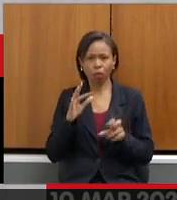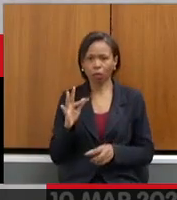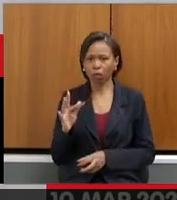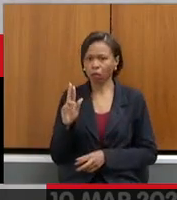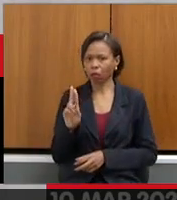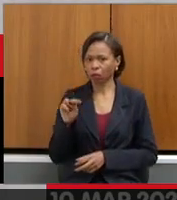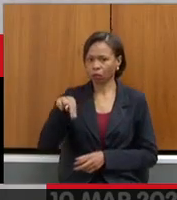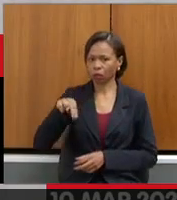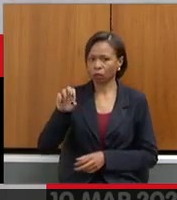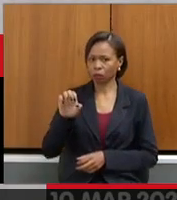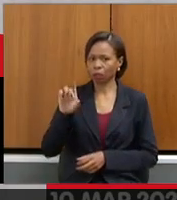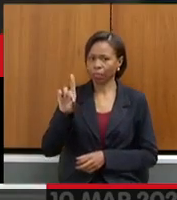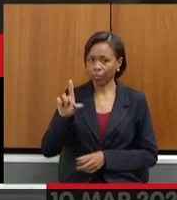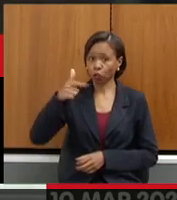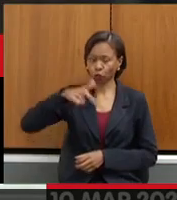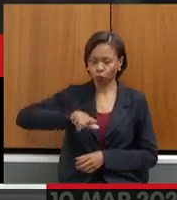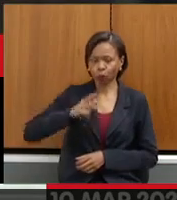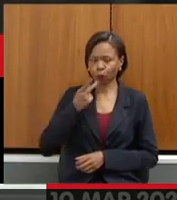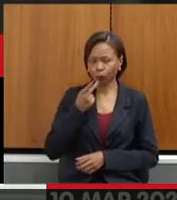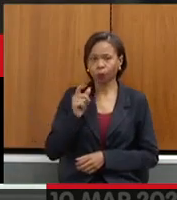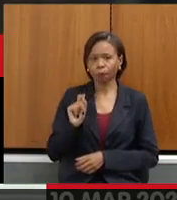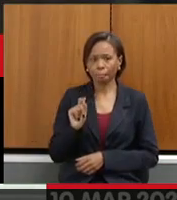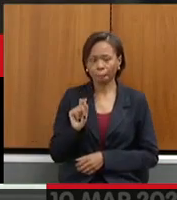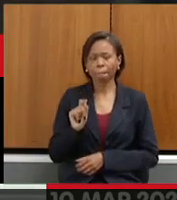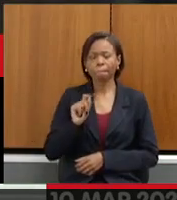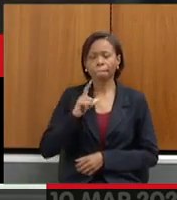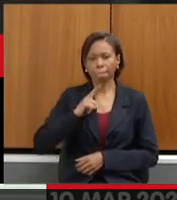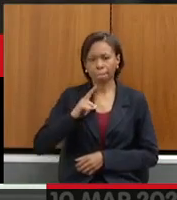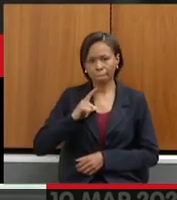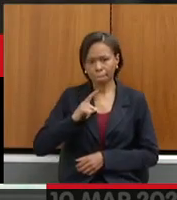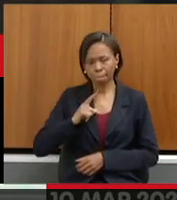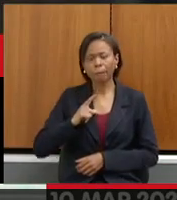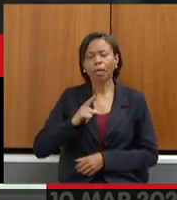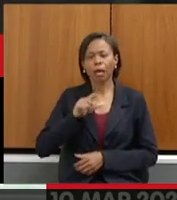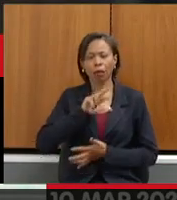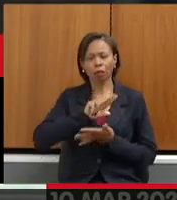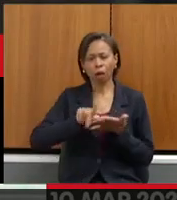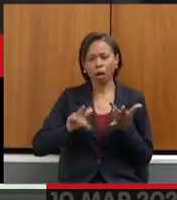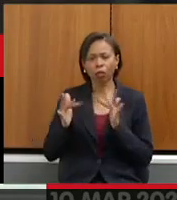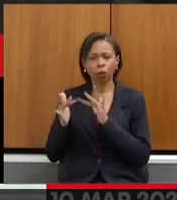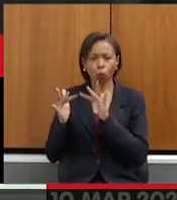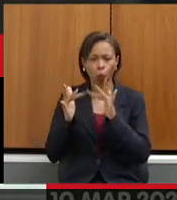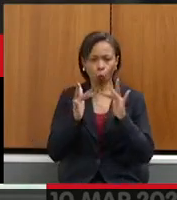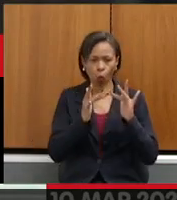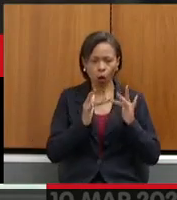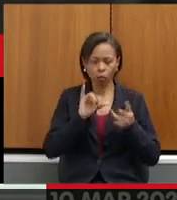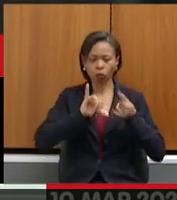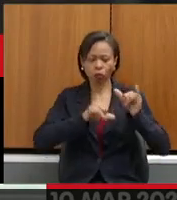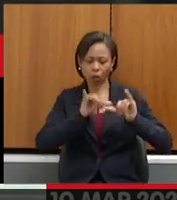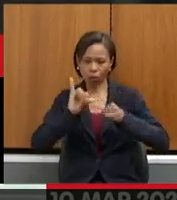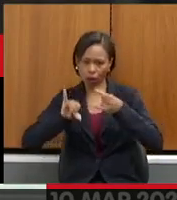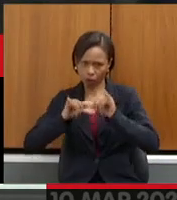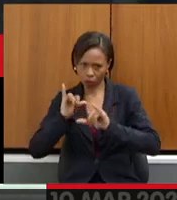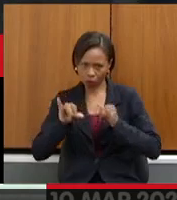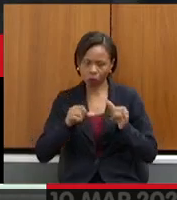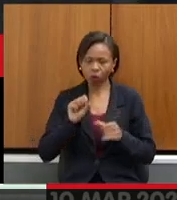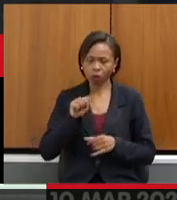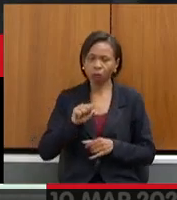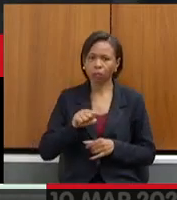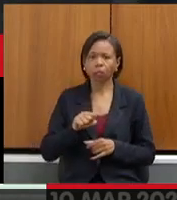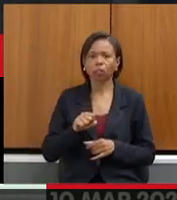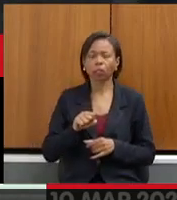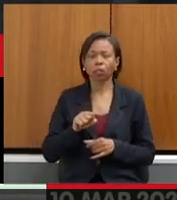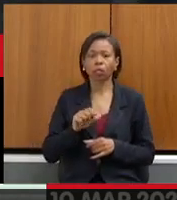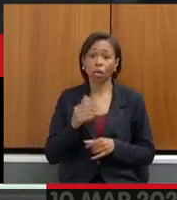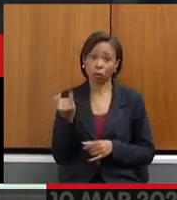funed volta reforçar nós temos várias de vários contatos com vários Laboratórios o que para nós